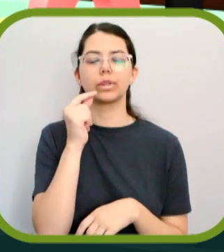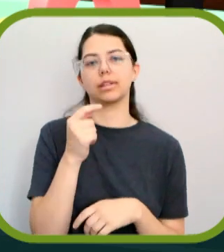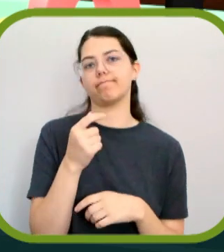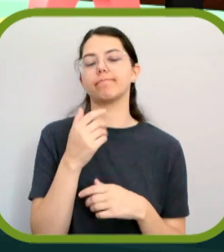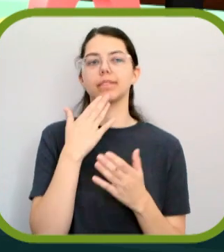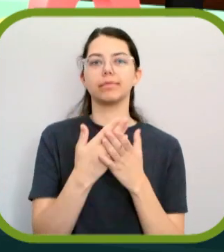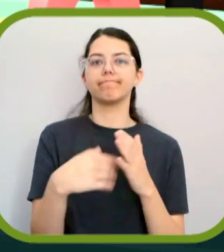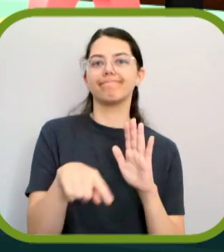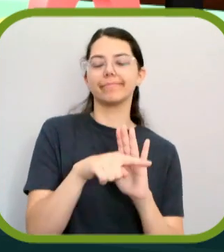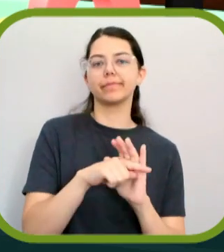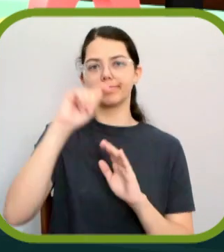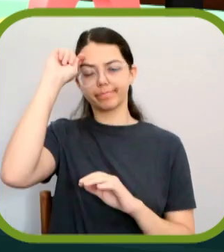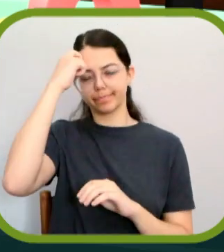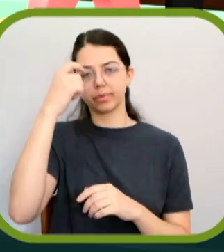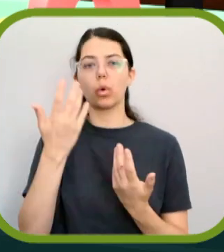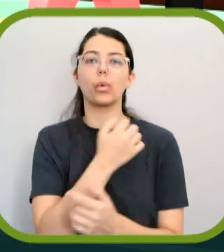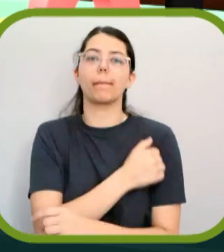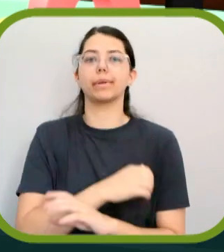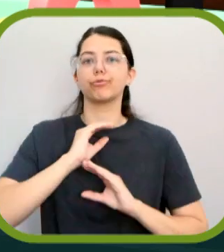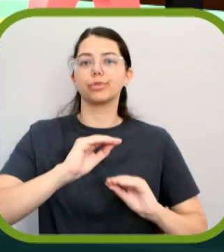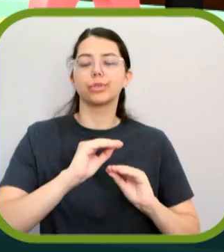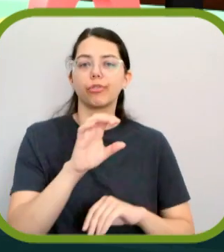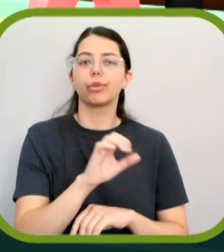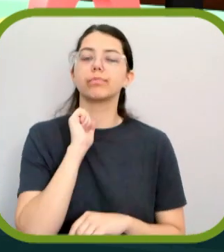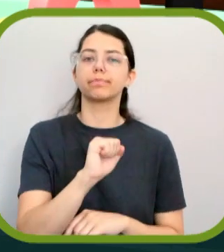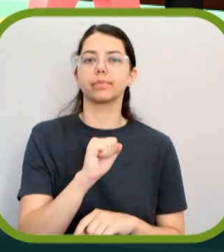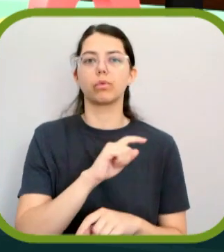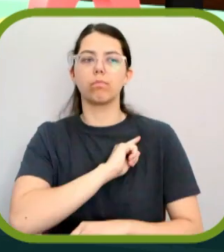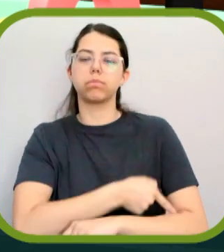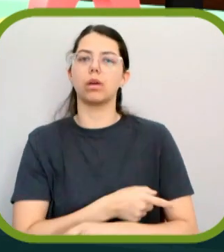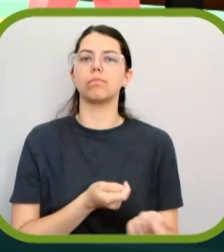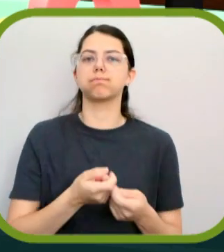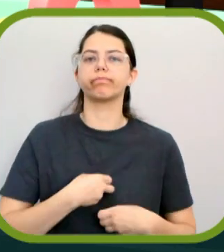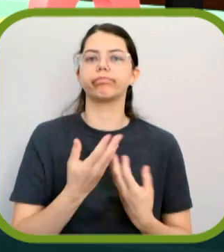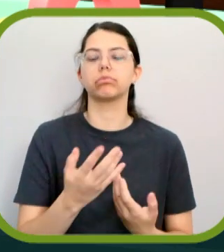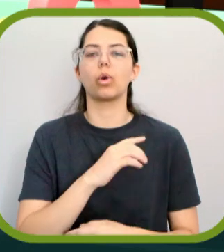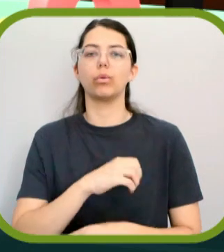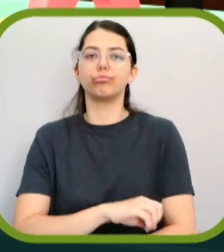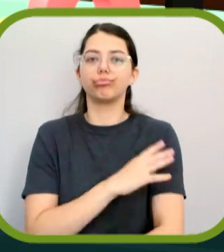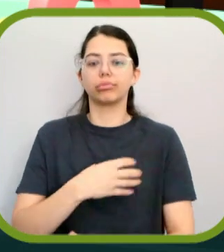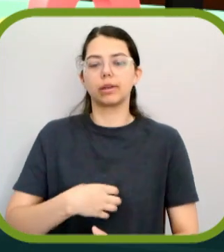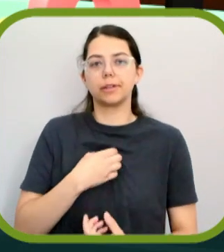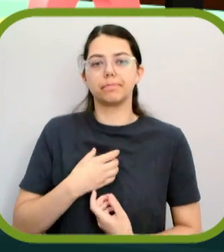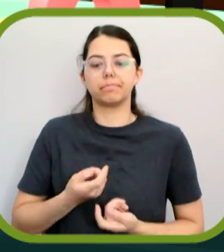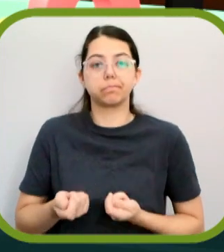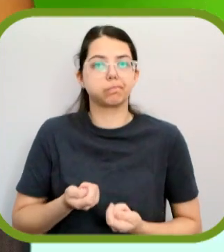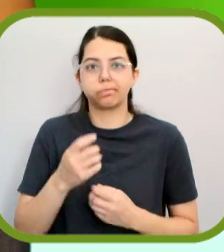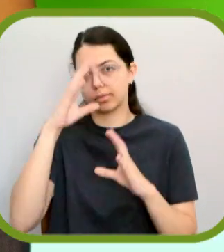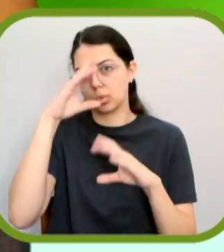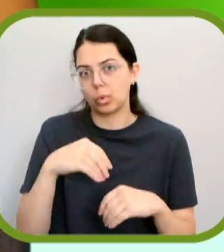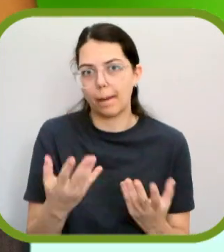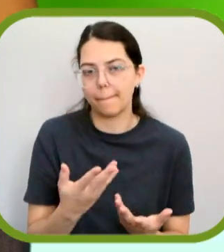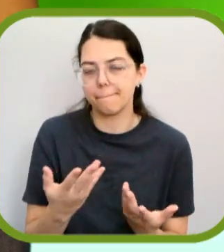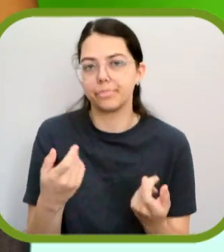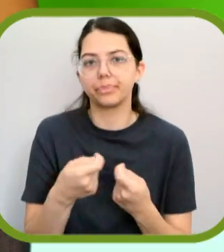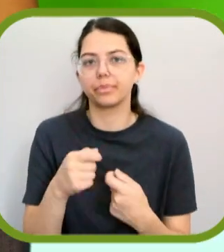normas de masculinidade tóxica ou à forma como os rapazes são socialmente educados a expressar poder ou lidar com emoções?